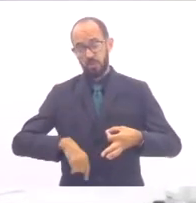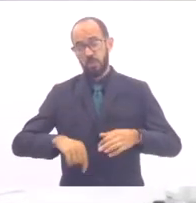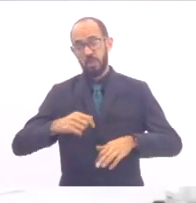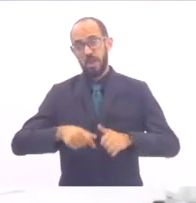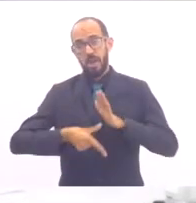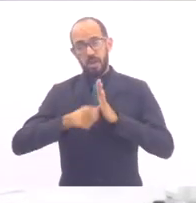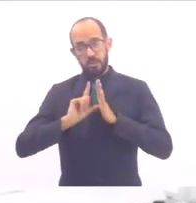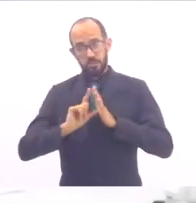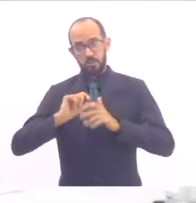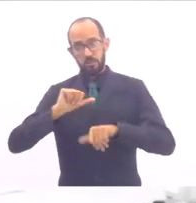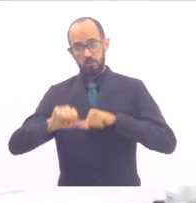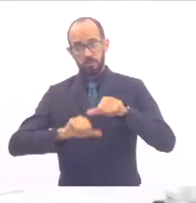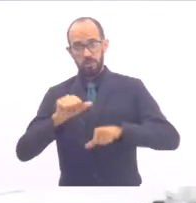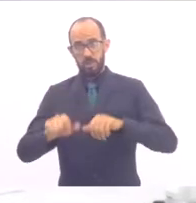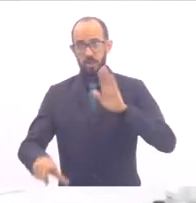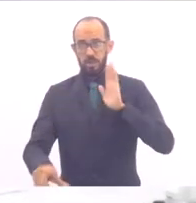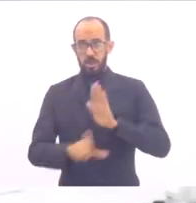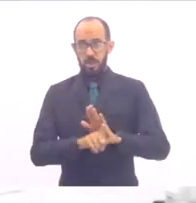lei, que